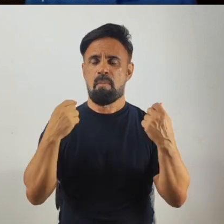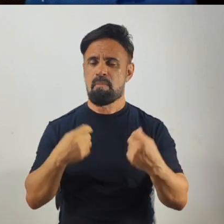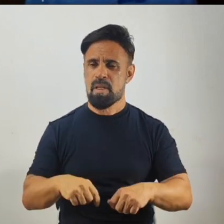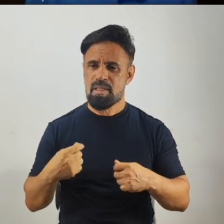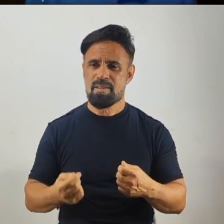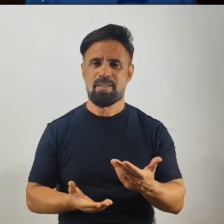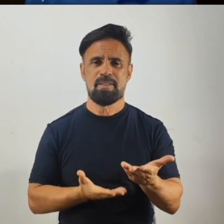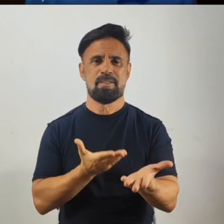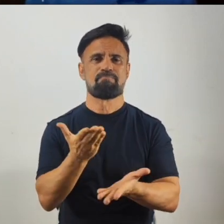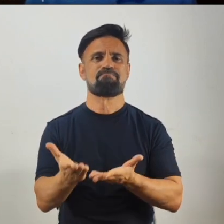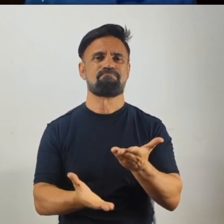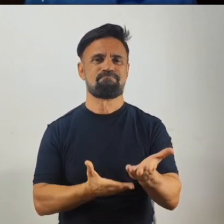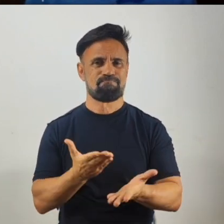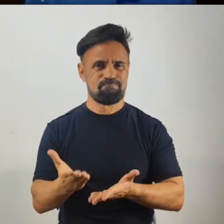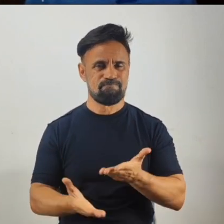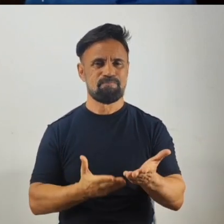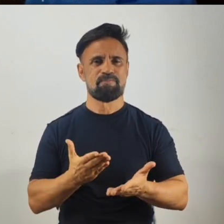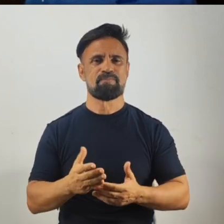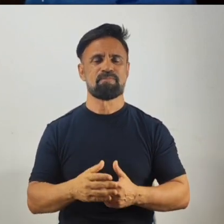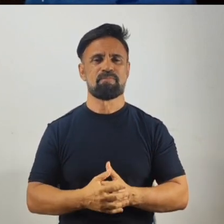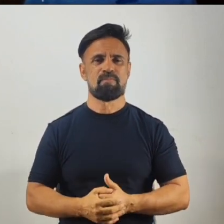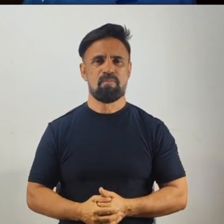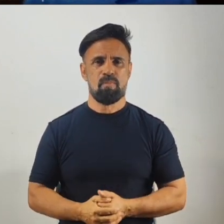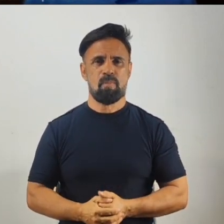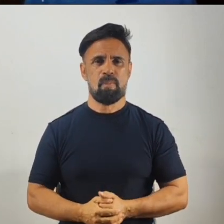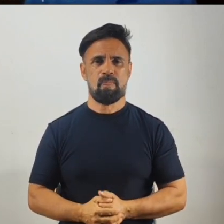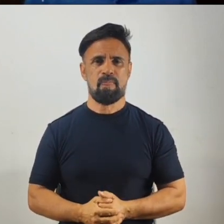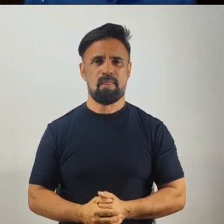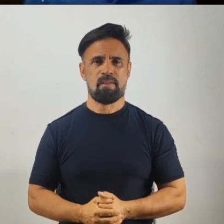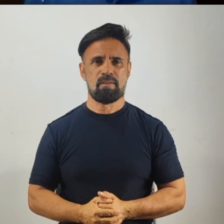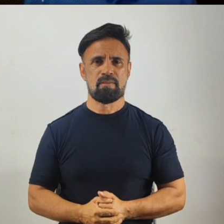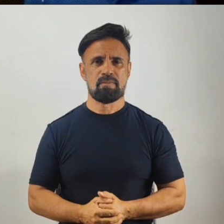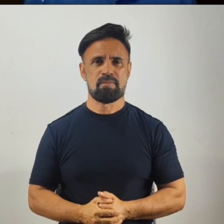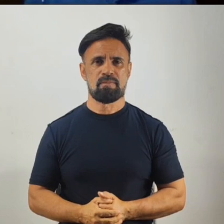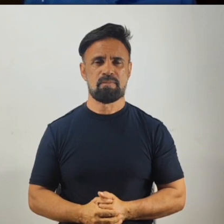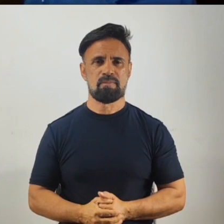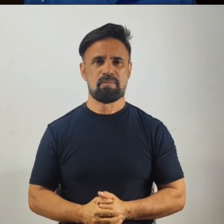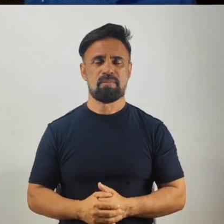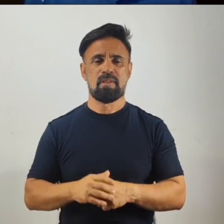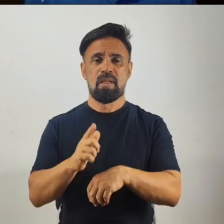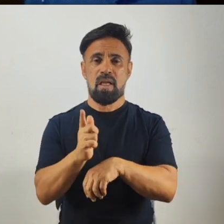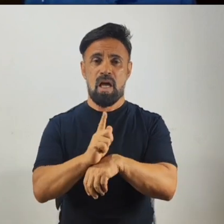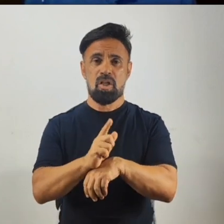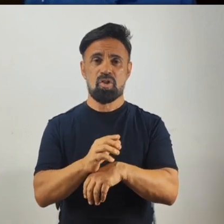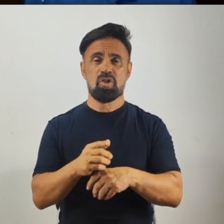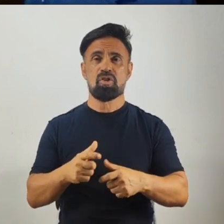Então, a gestão profissional ela precisa atender a esses aspectos, a gestão de pessoal.